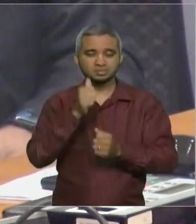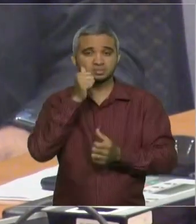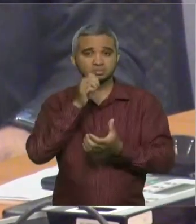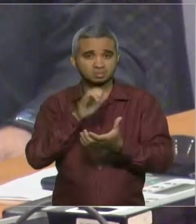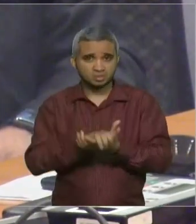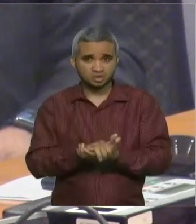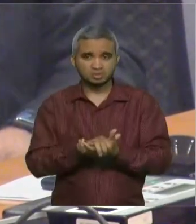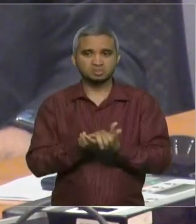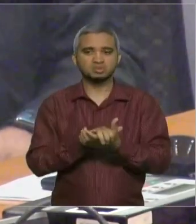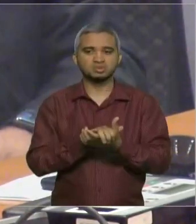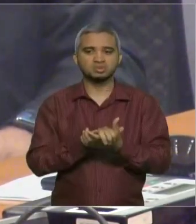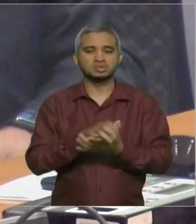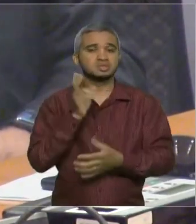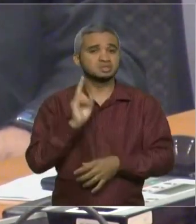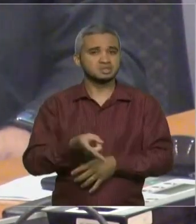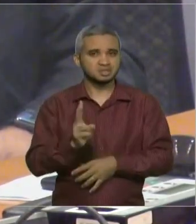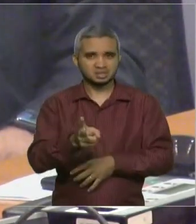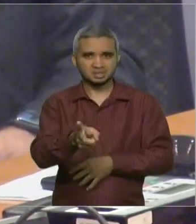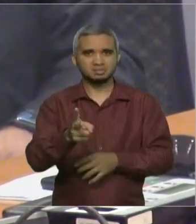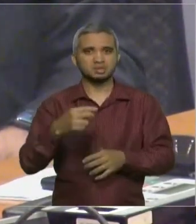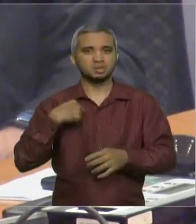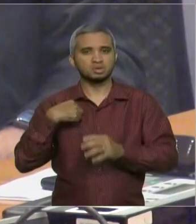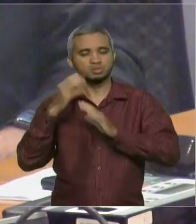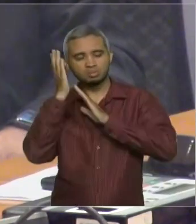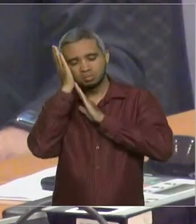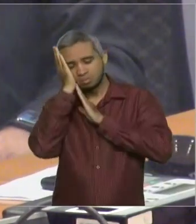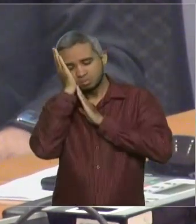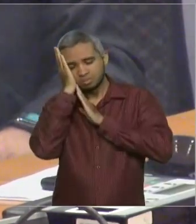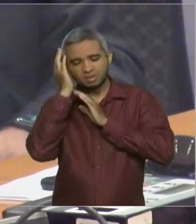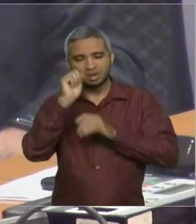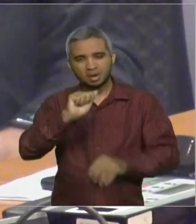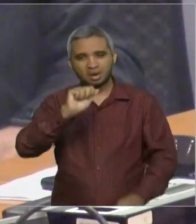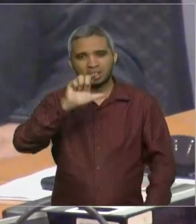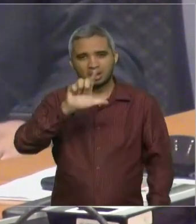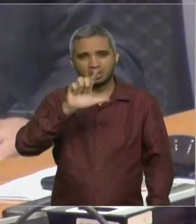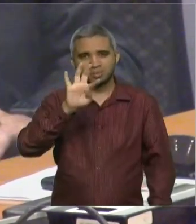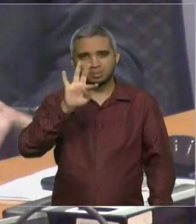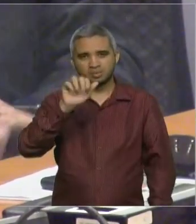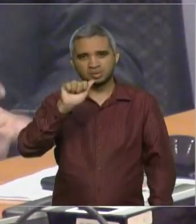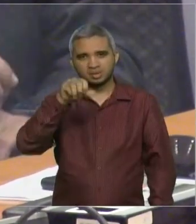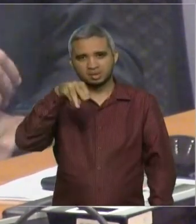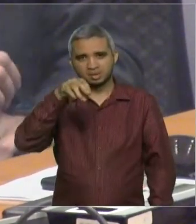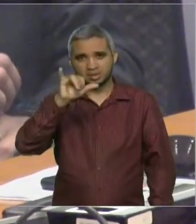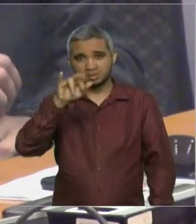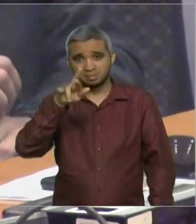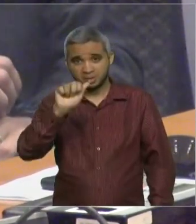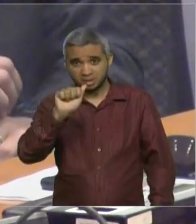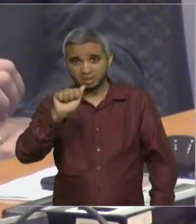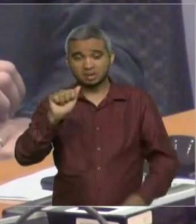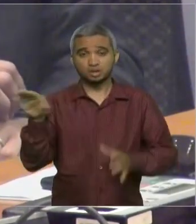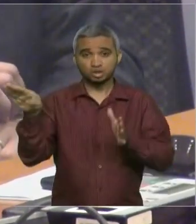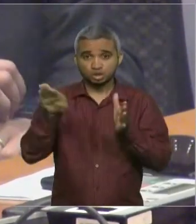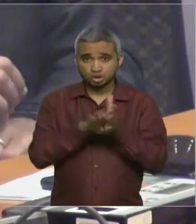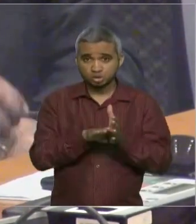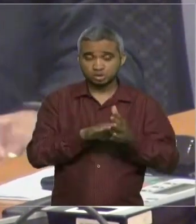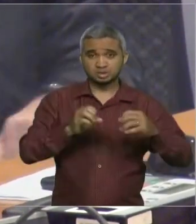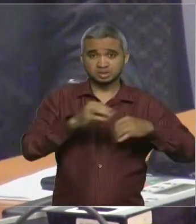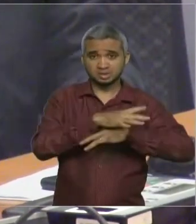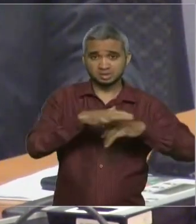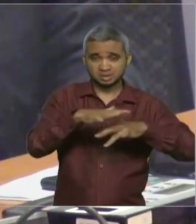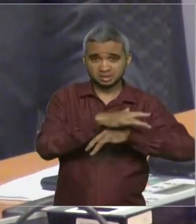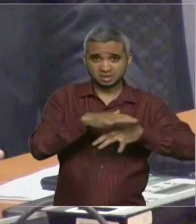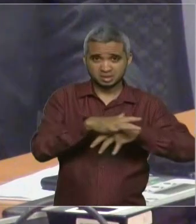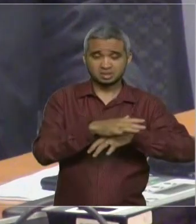a região, dormir em Altamira. E a minha esposa foi comigo. E quando nós chegamos em Vitorino Freire, ela falou para mim: vamos dormir aqui,